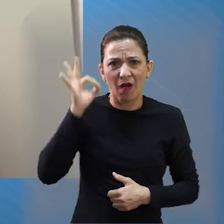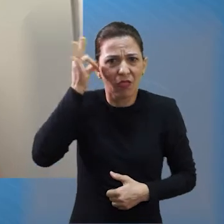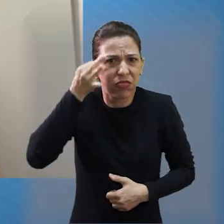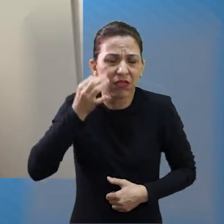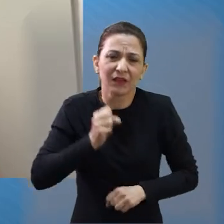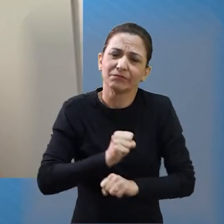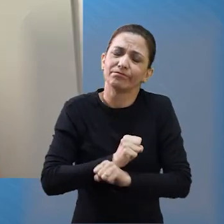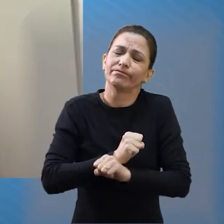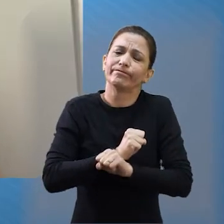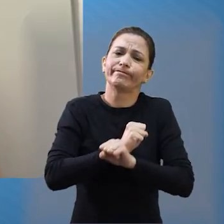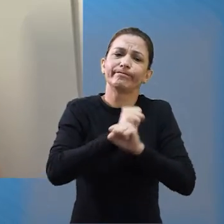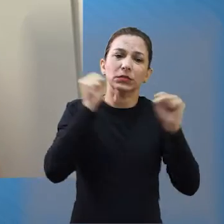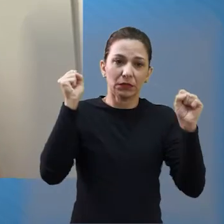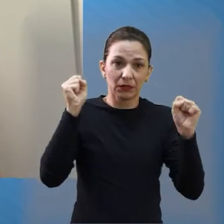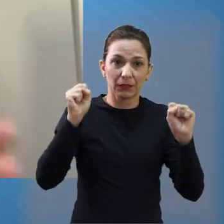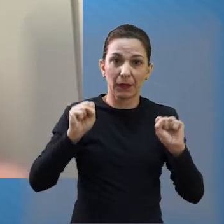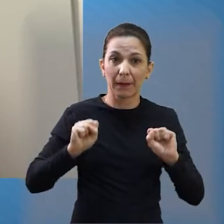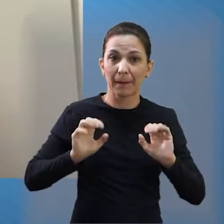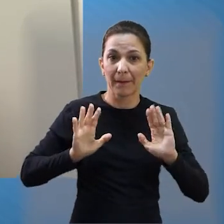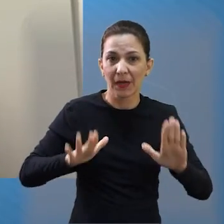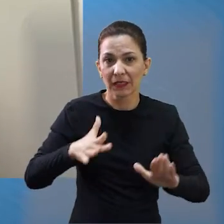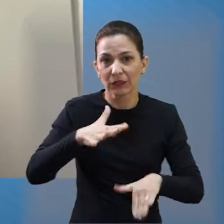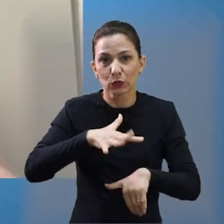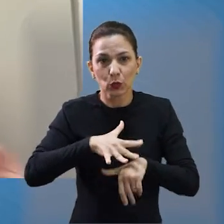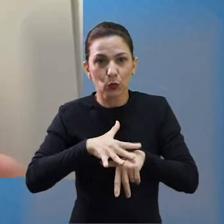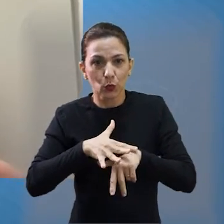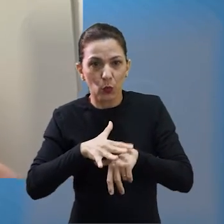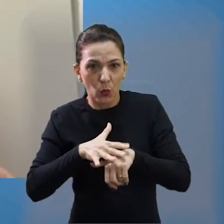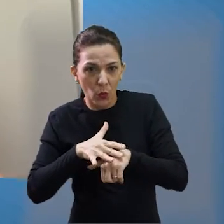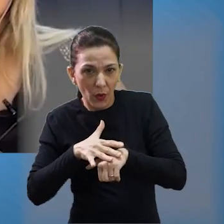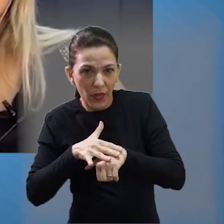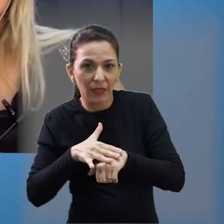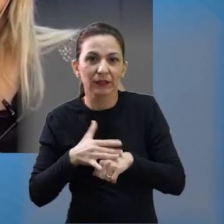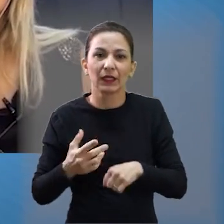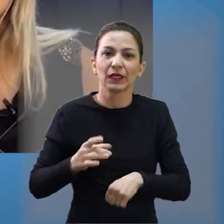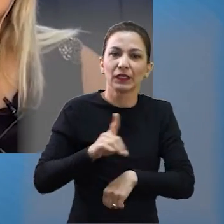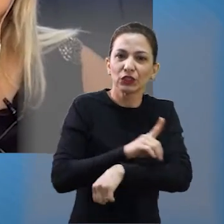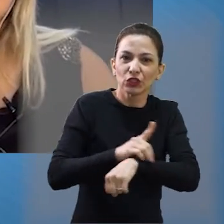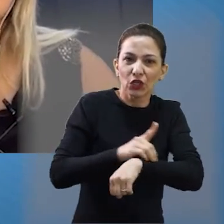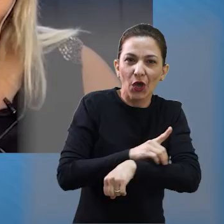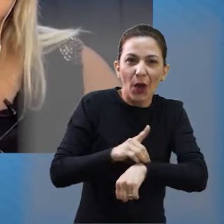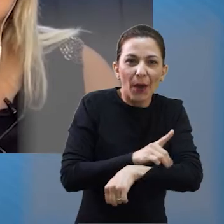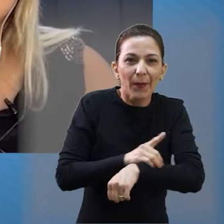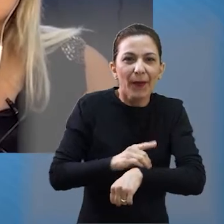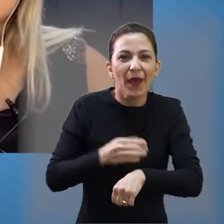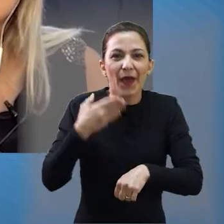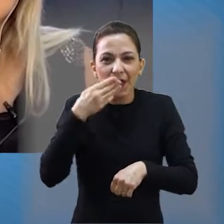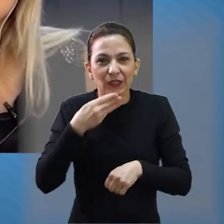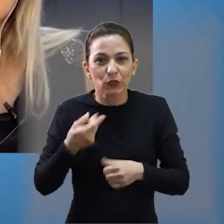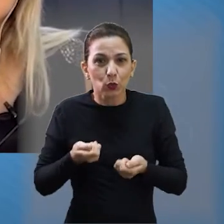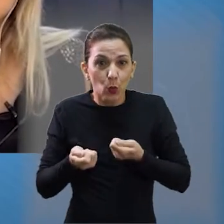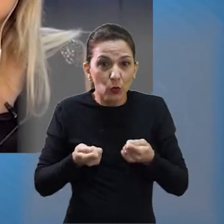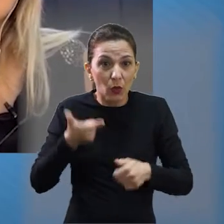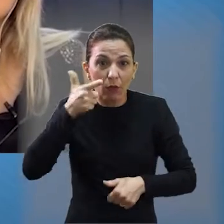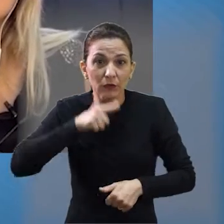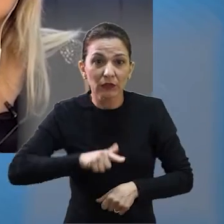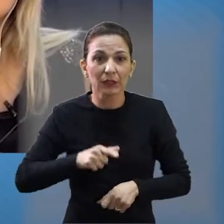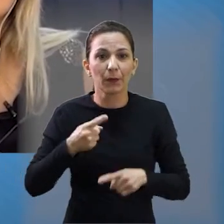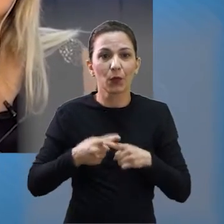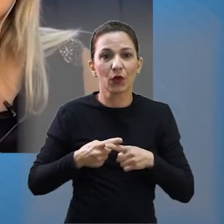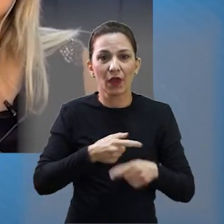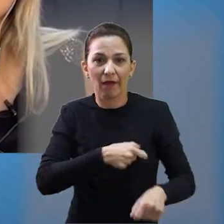depois do pós-operatório de cirurgia bariátrica, ainda obesos, porque ninguém emagrece do dia para a noite, eles já controlavam o